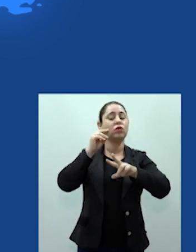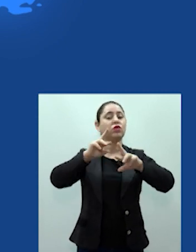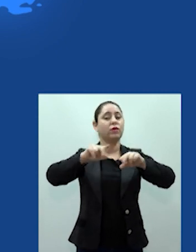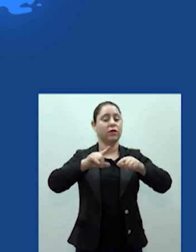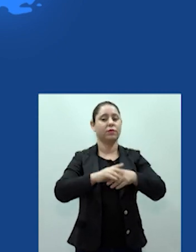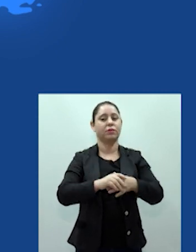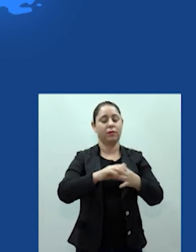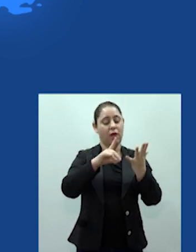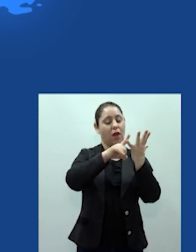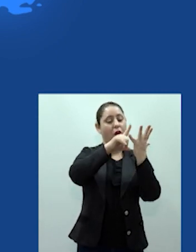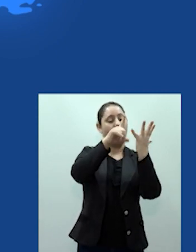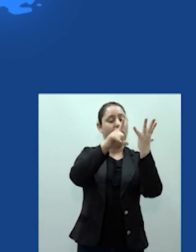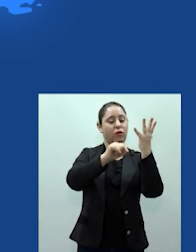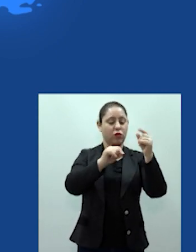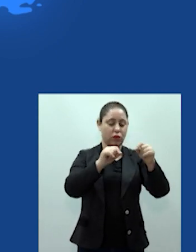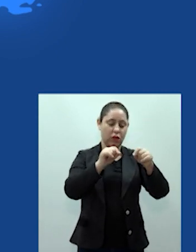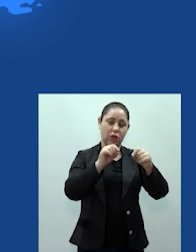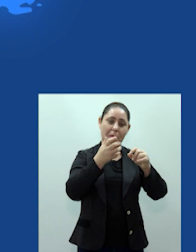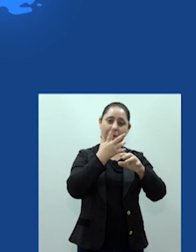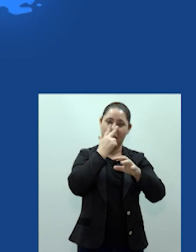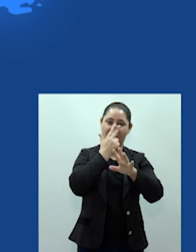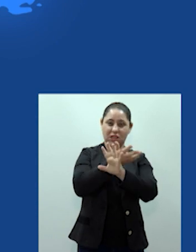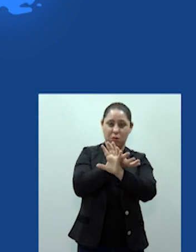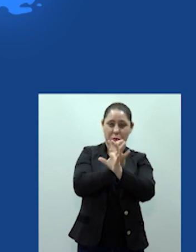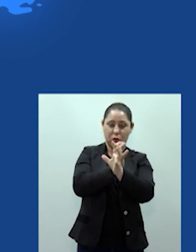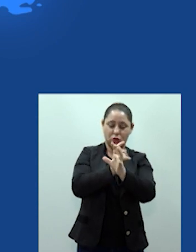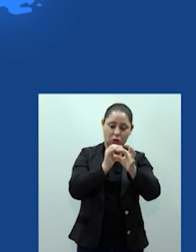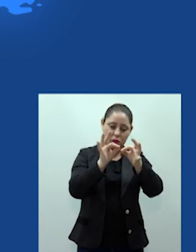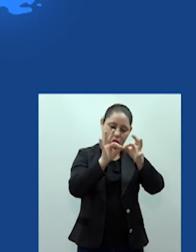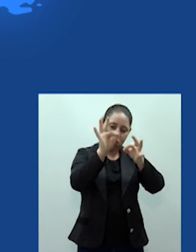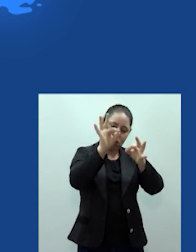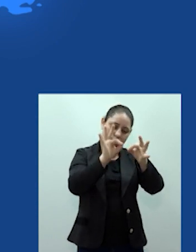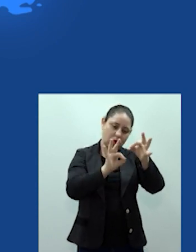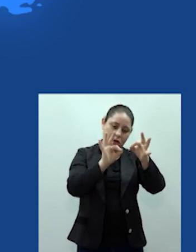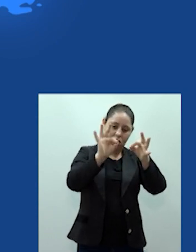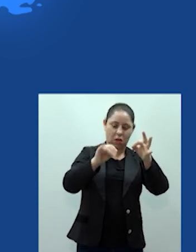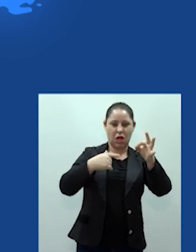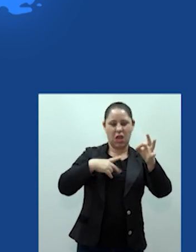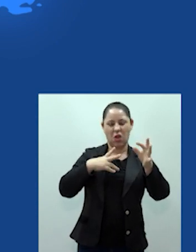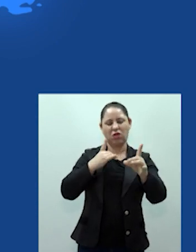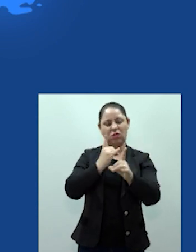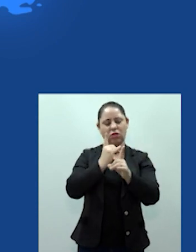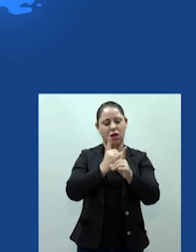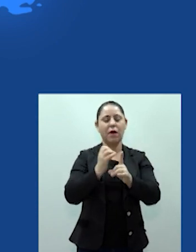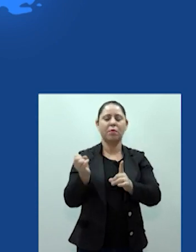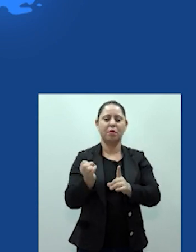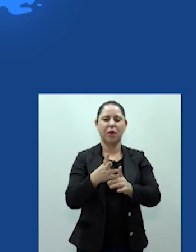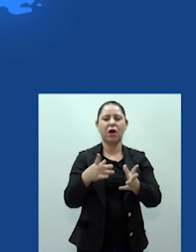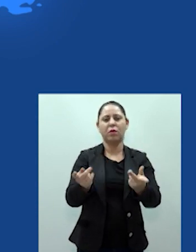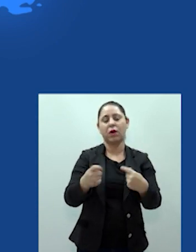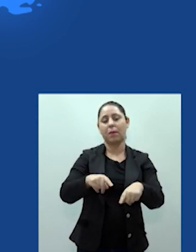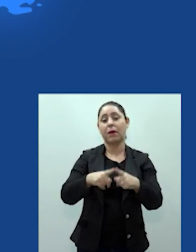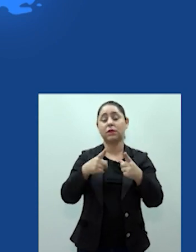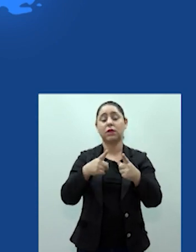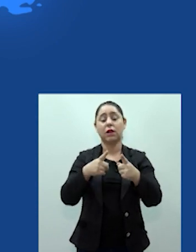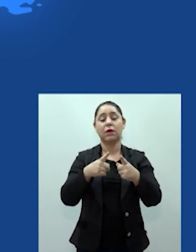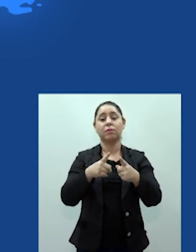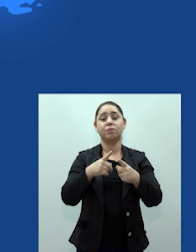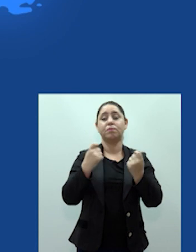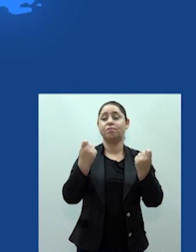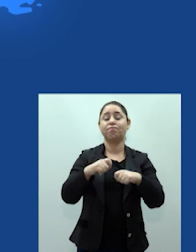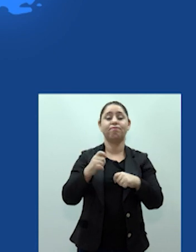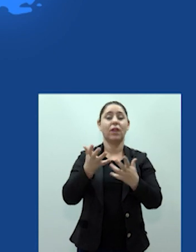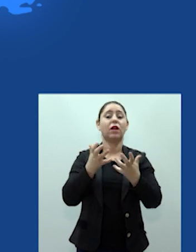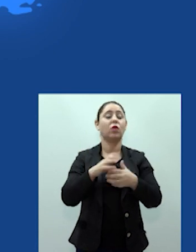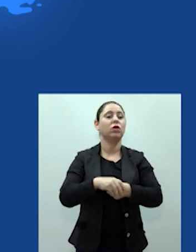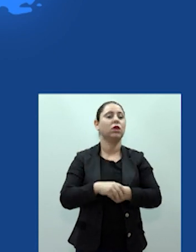diferente. Então, na folha esqueletizada é outro processo. Inicialmente, eu encontrei folhas prontas, esqueletizadas, mas como eu senti necessidade